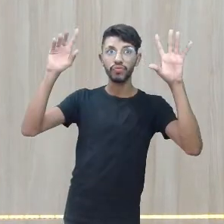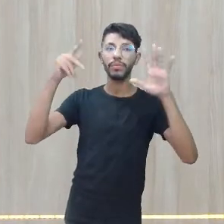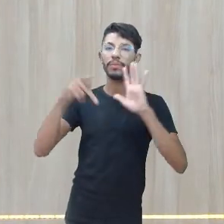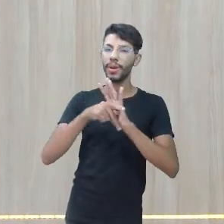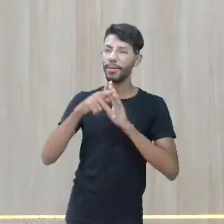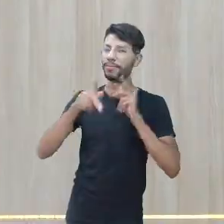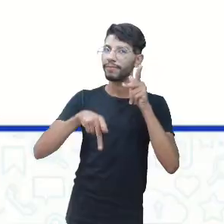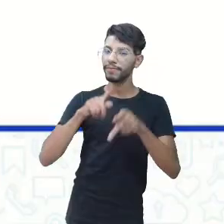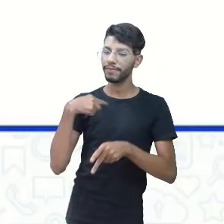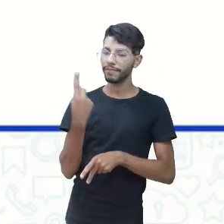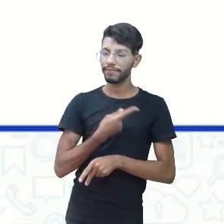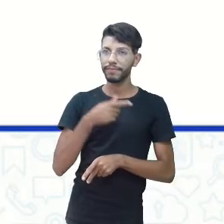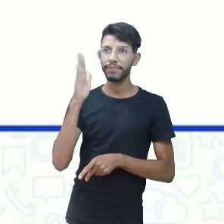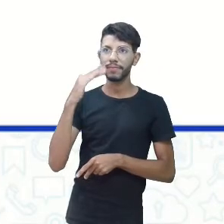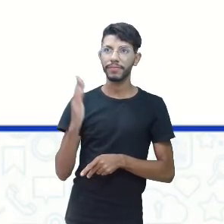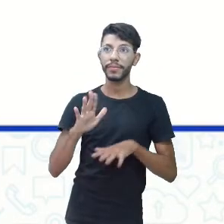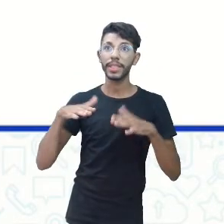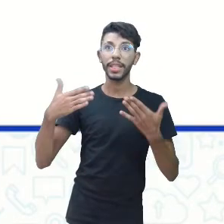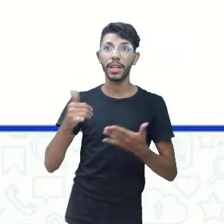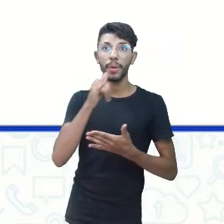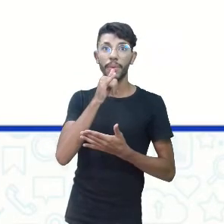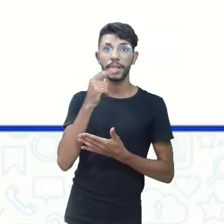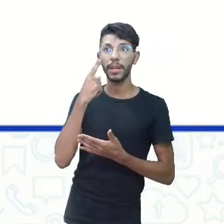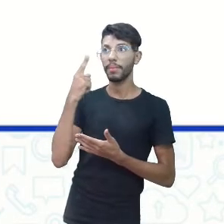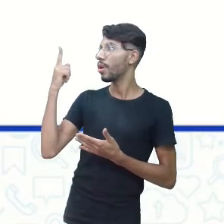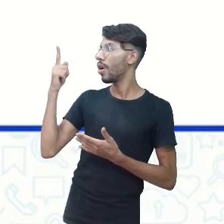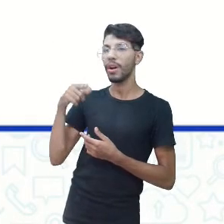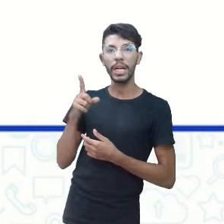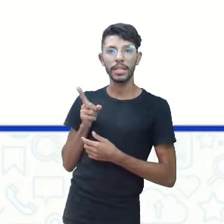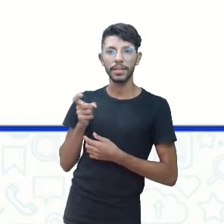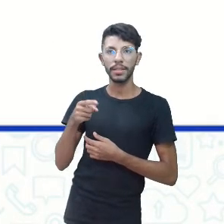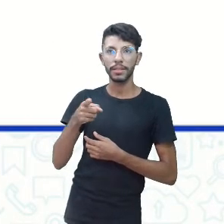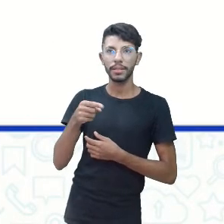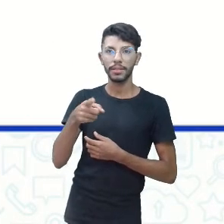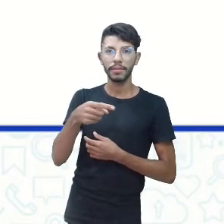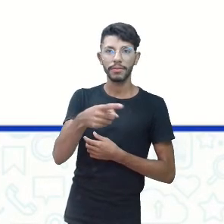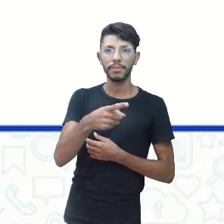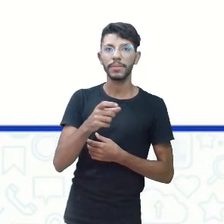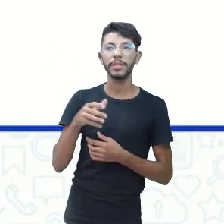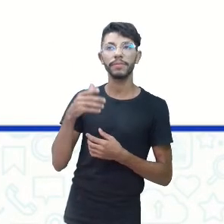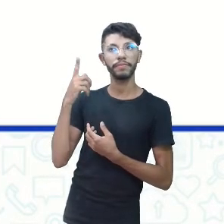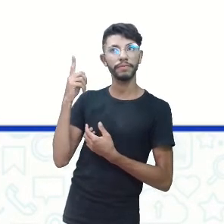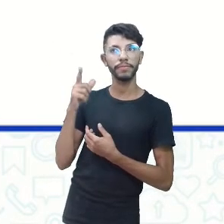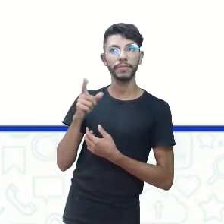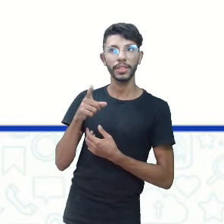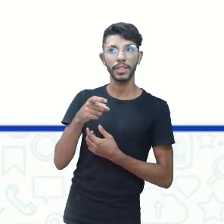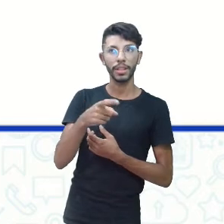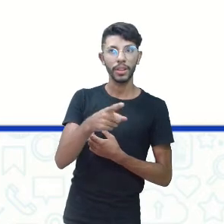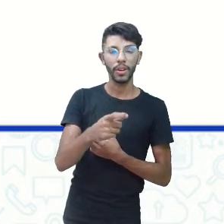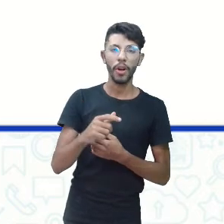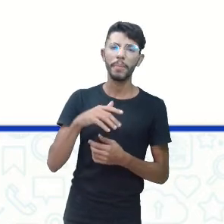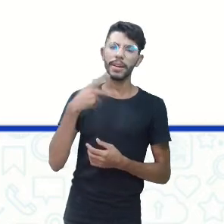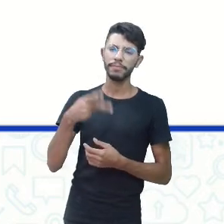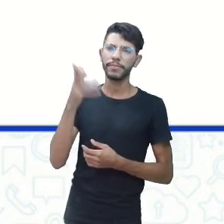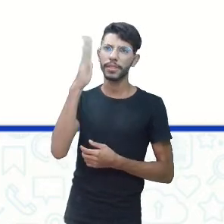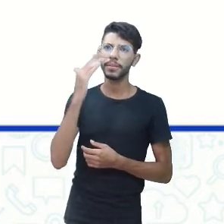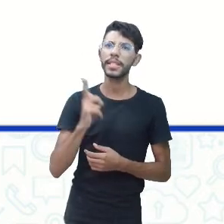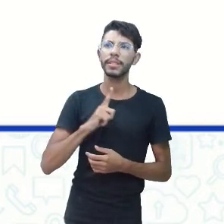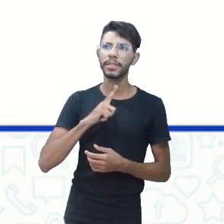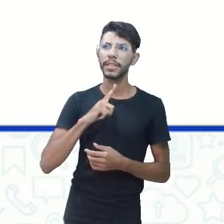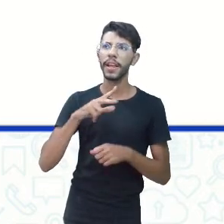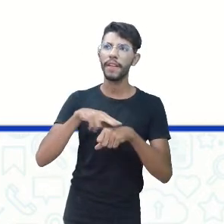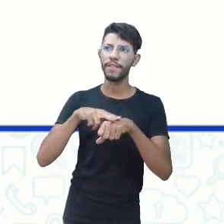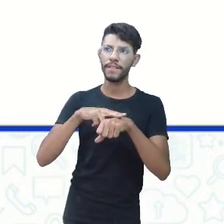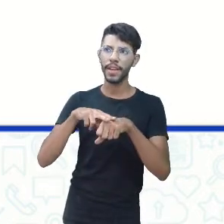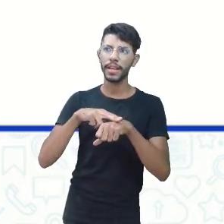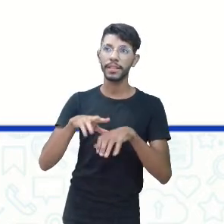é, da nossa fauna, ou essa cobra, não sei se tem aqui no Brasil, de repente, né, tem a cobra verde, tem sim.